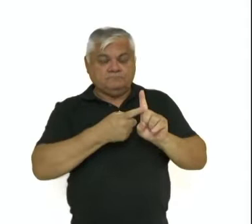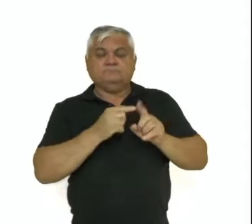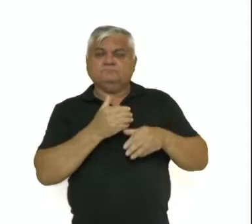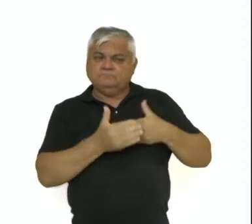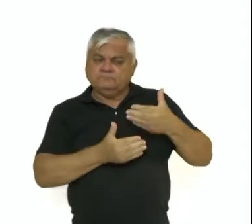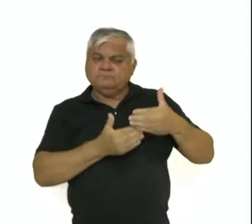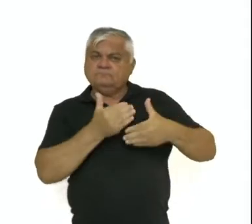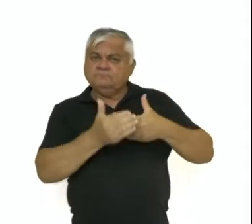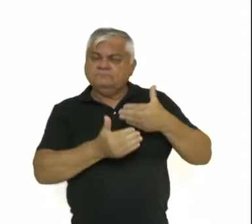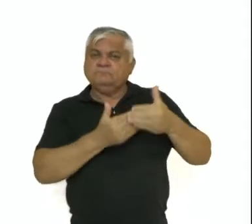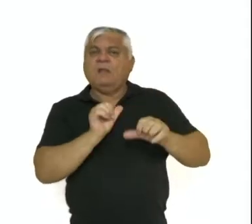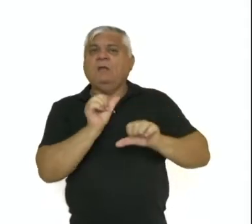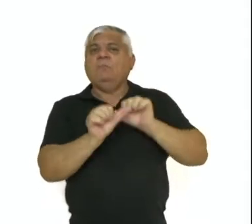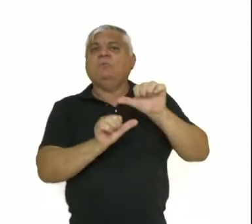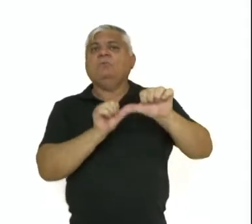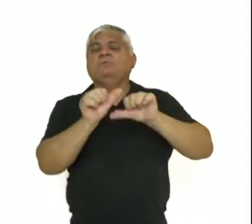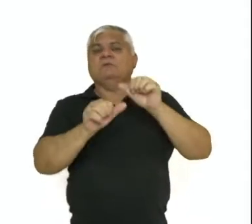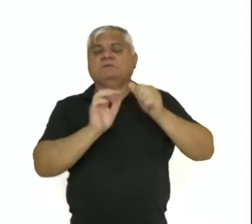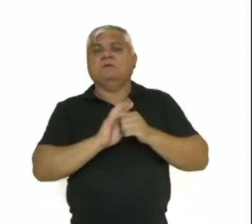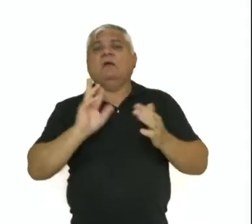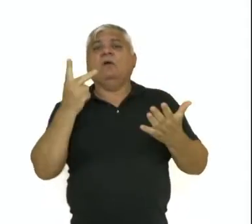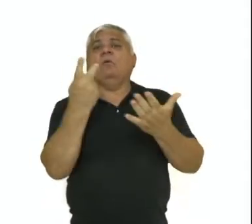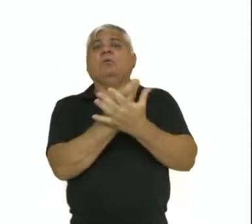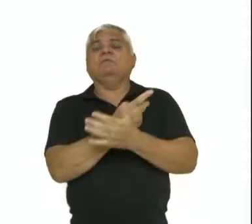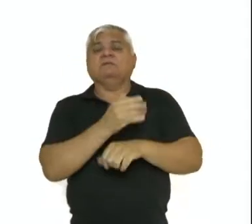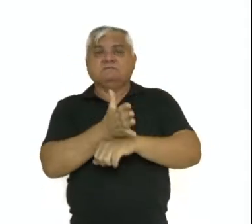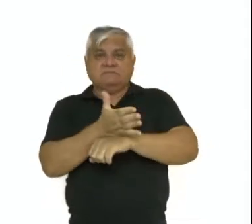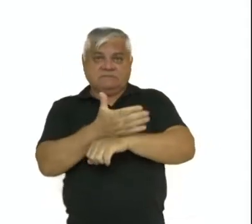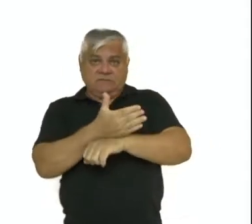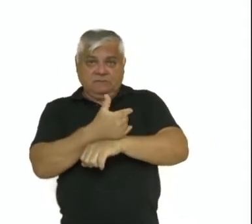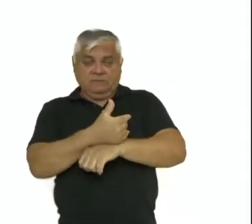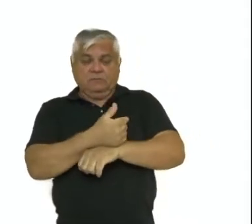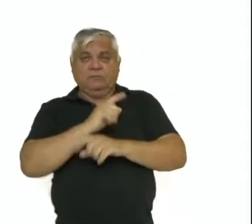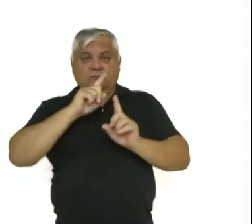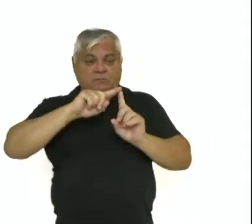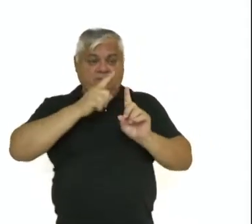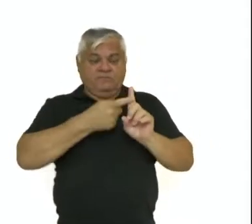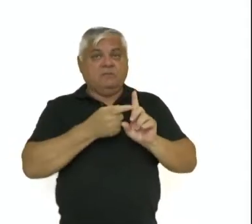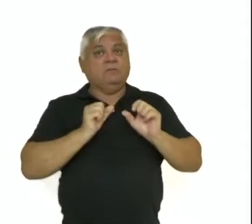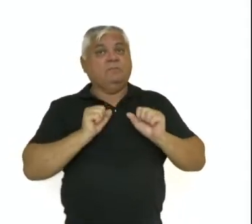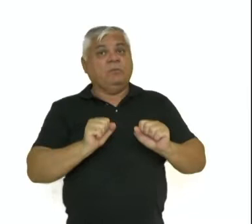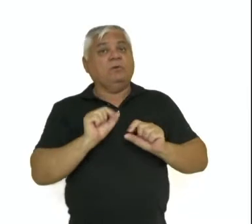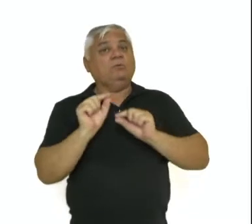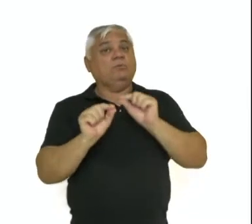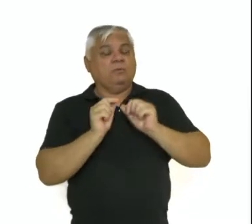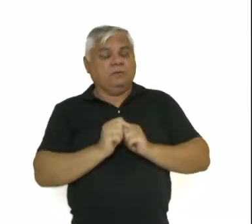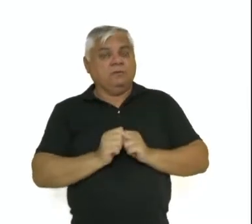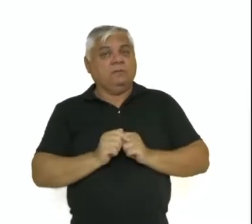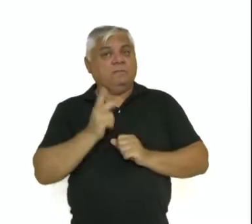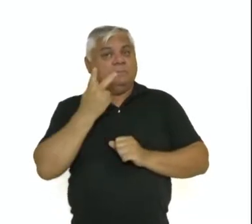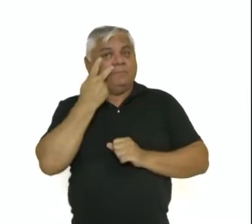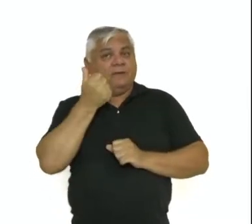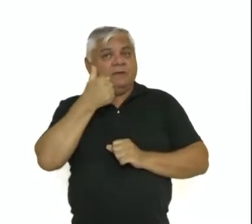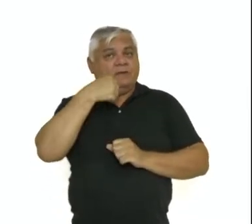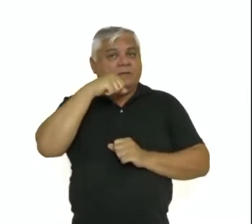grandes mudanças. Quando ocorre muito cedo, a gravidez pode significar para os